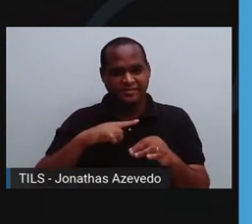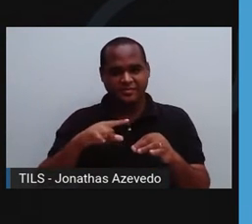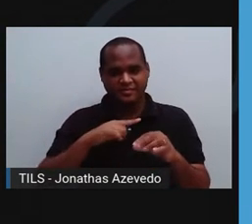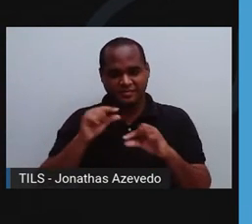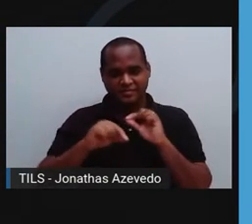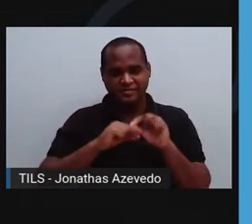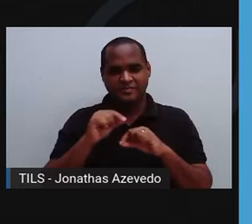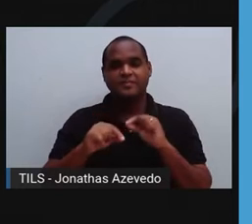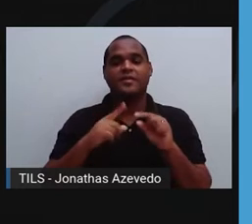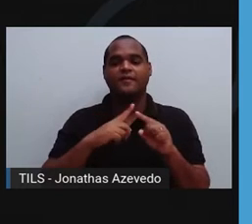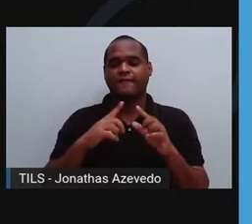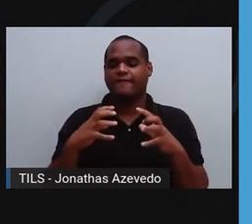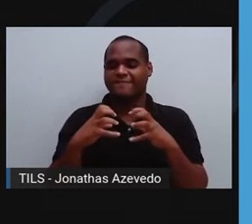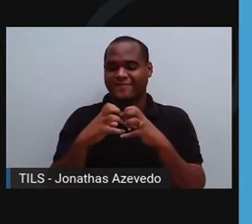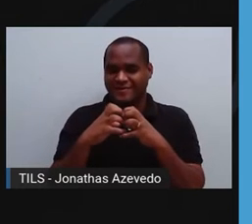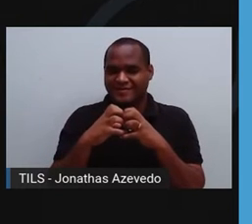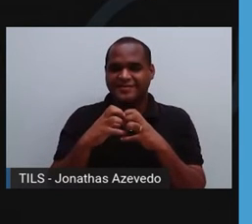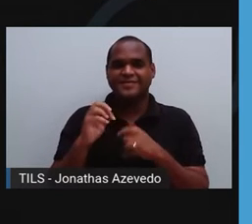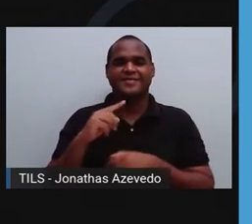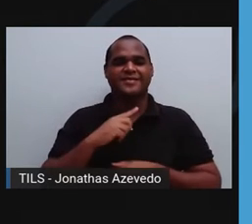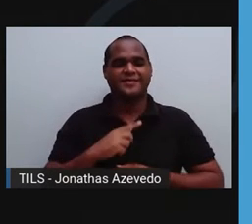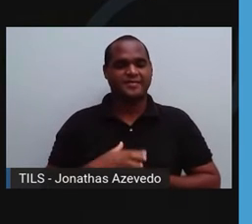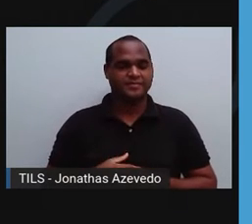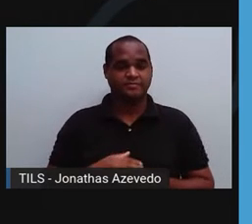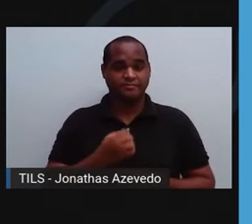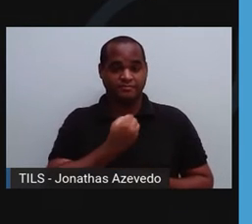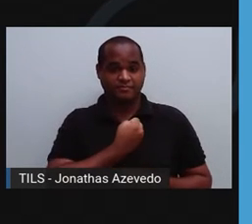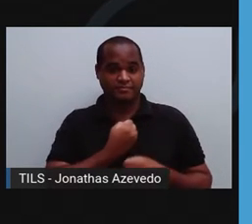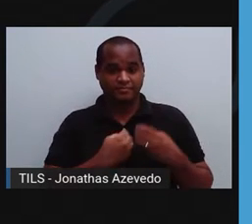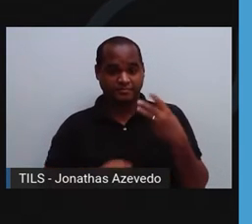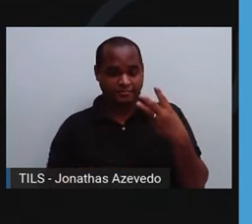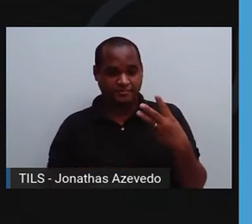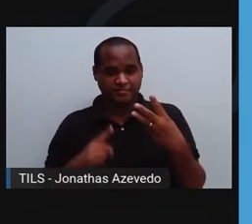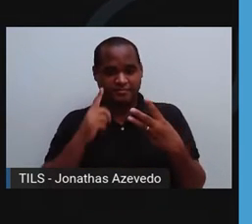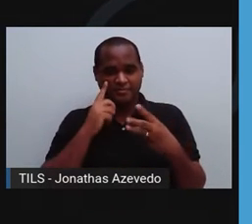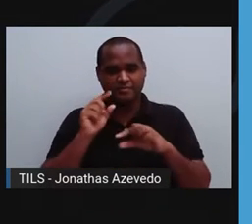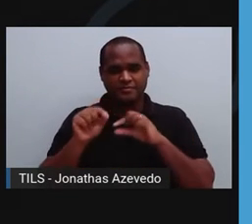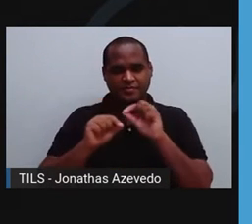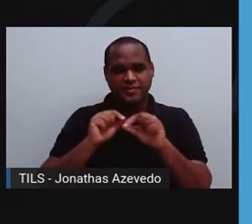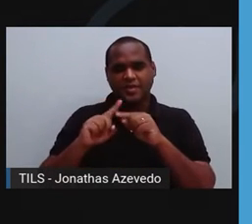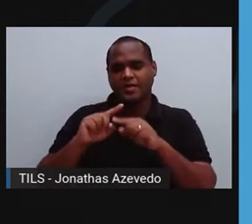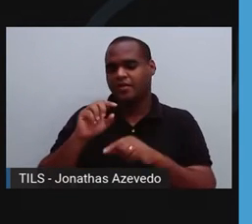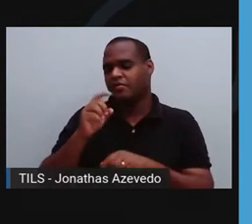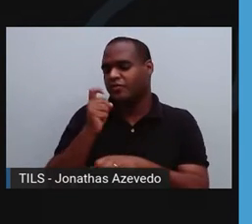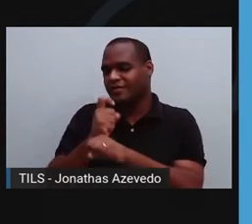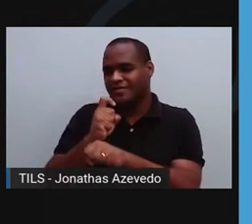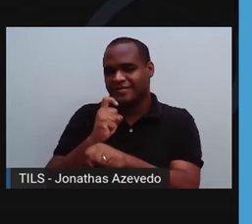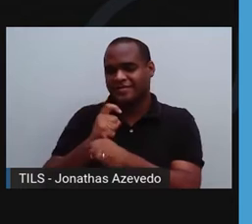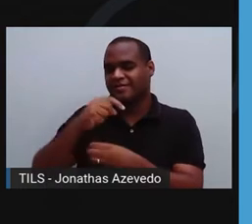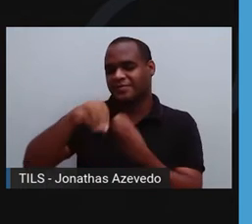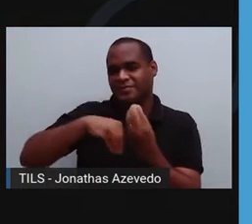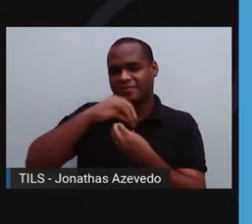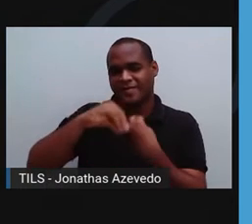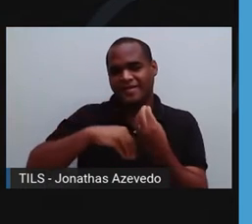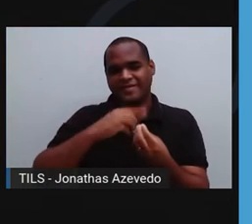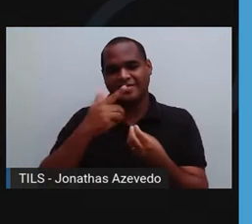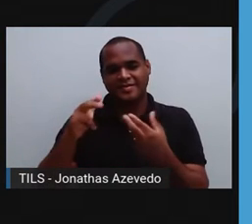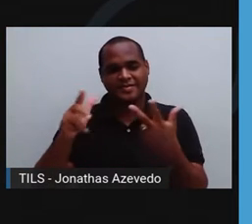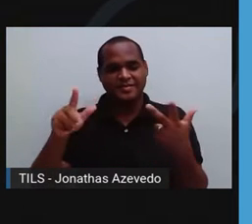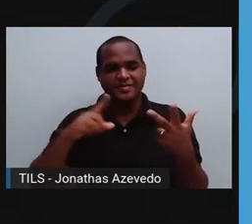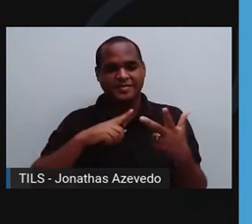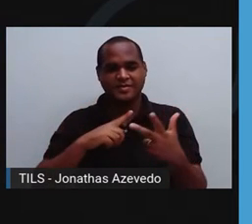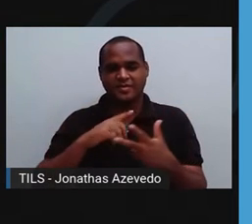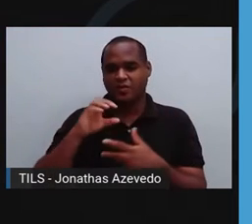formação de ferrugem. Número 3. Formação de um sólido. Se misturarmos uma solução de cloreto